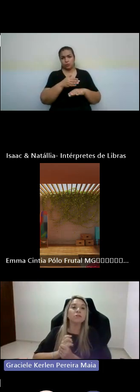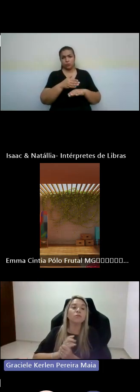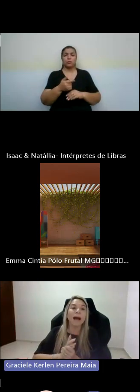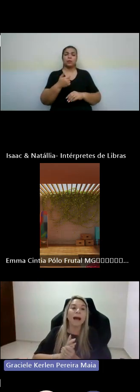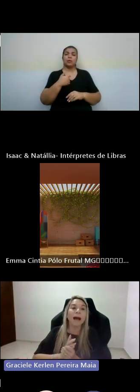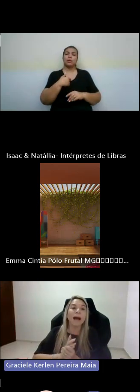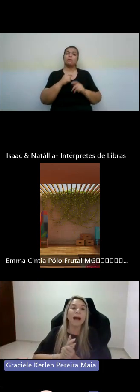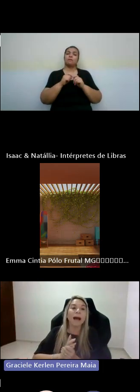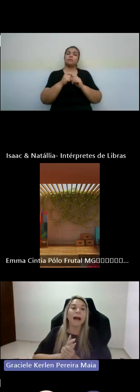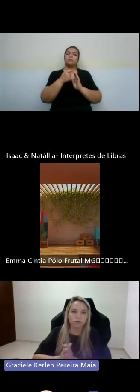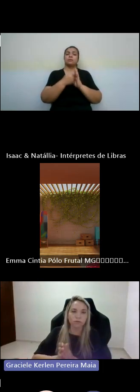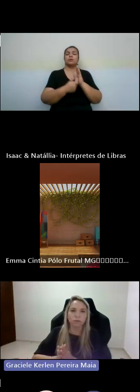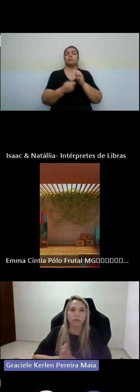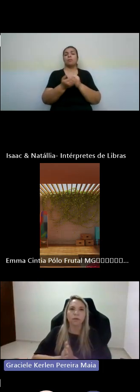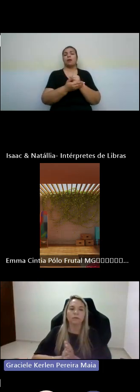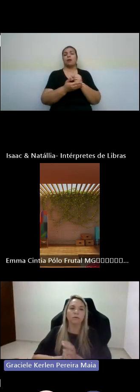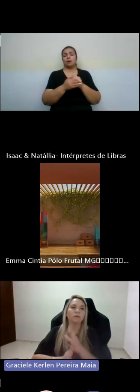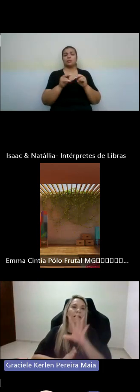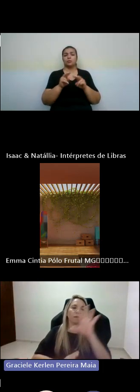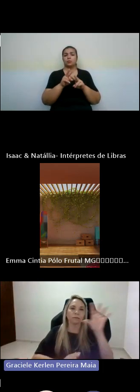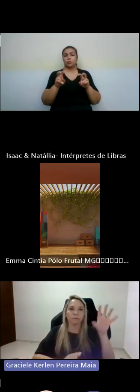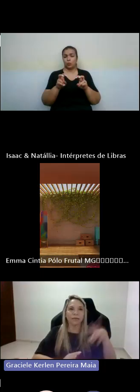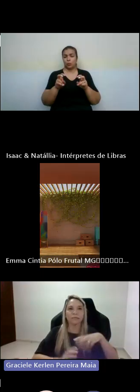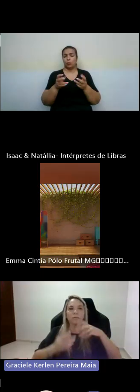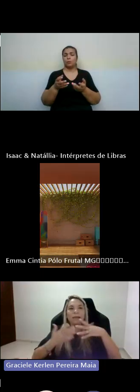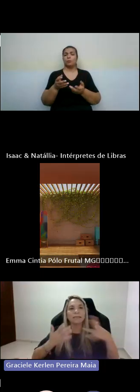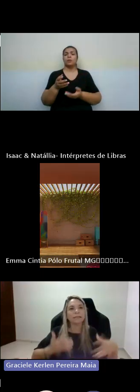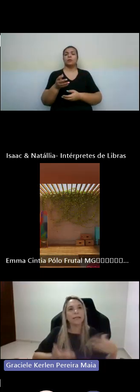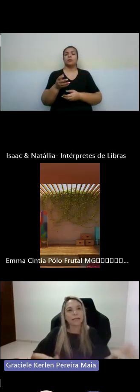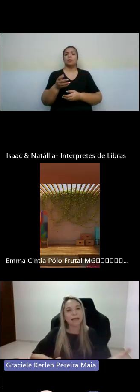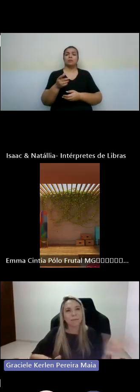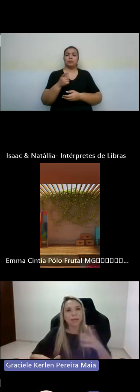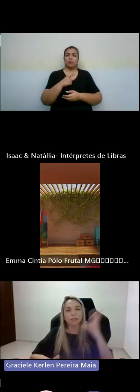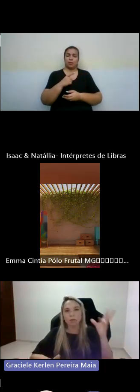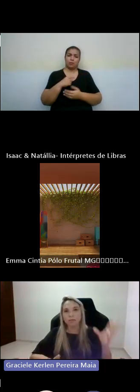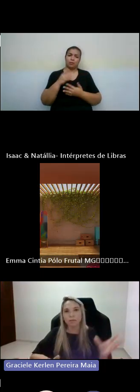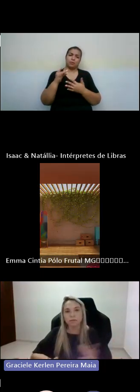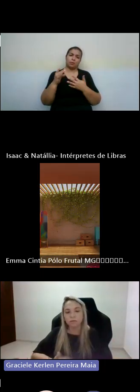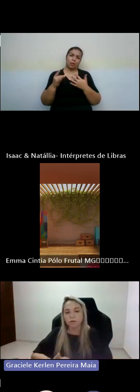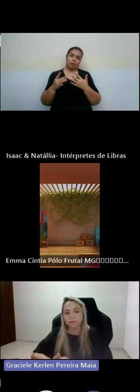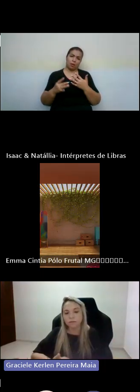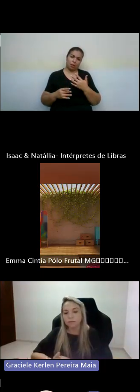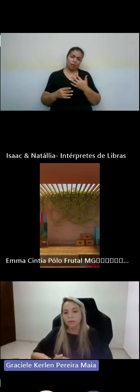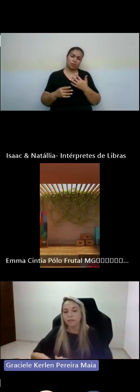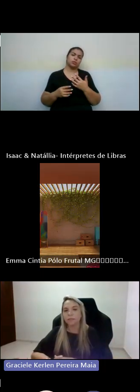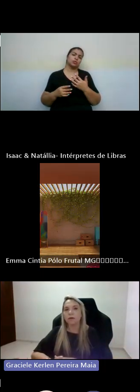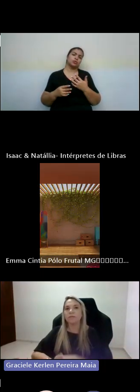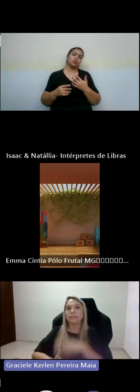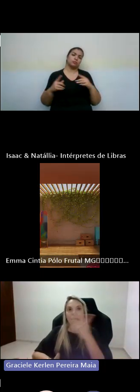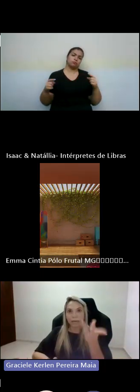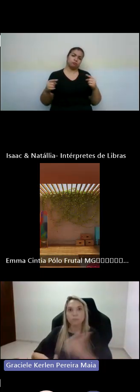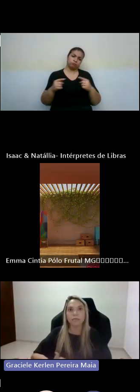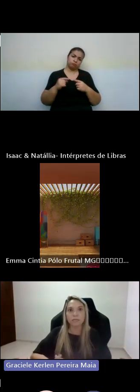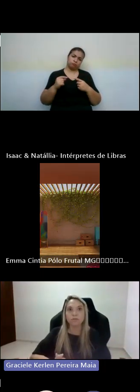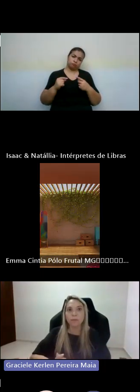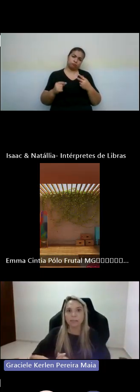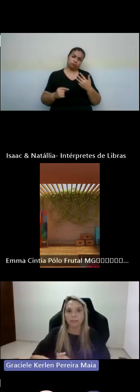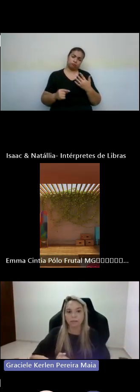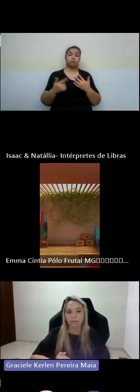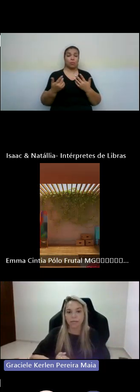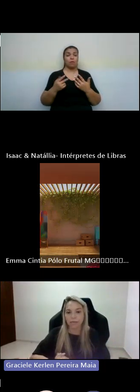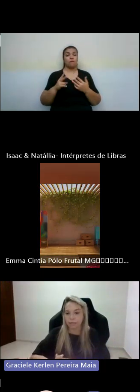um texto base sobre isso, trazendo mais detalhadamente todas essas coisas. Então, vai estar lá um